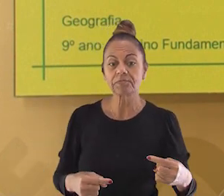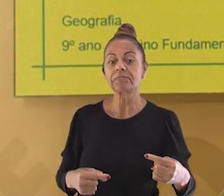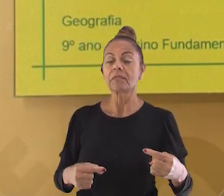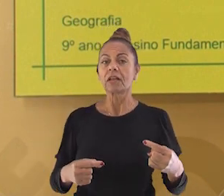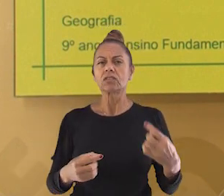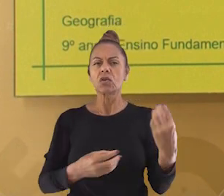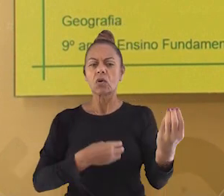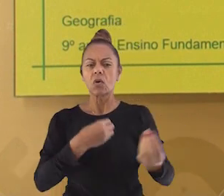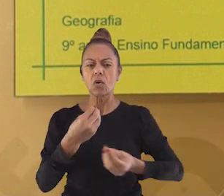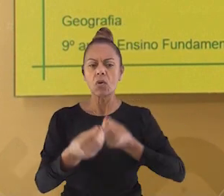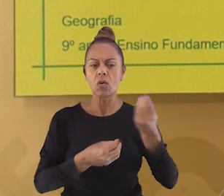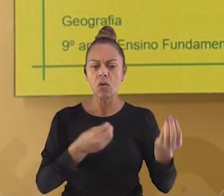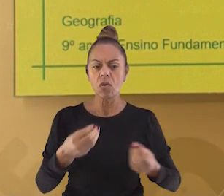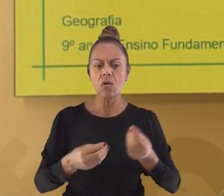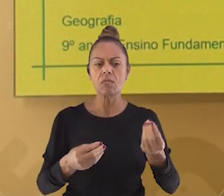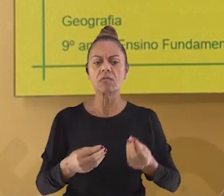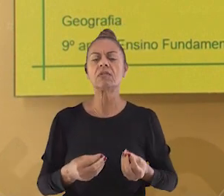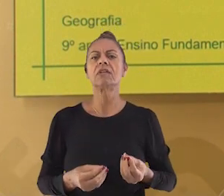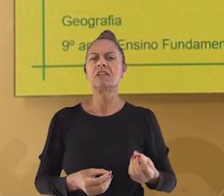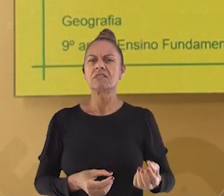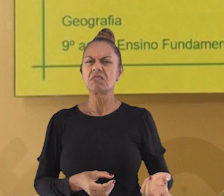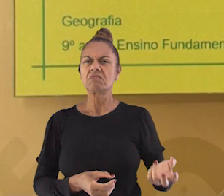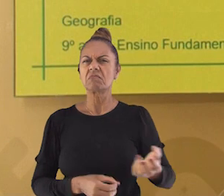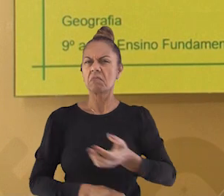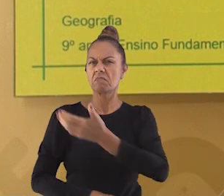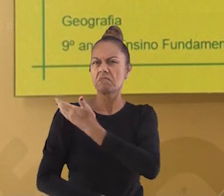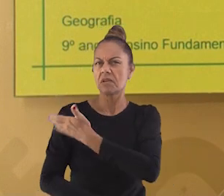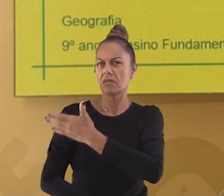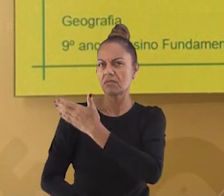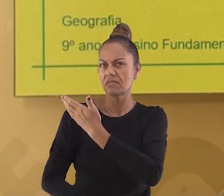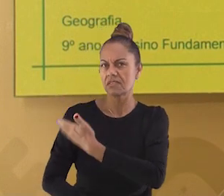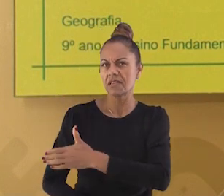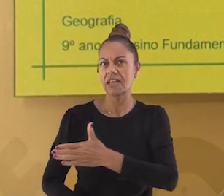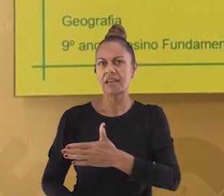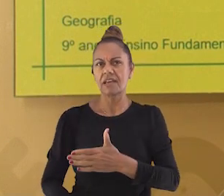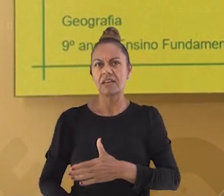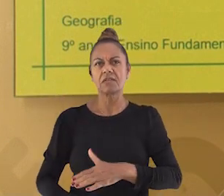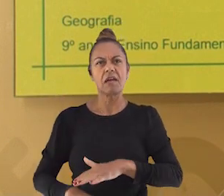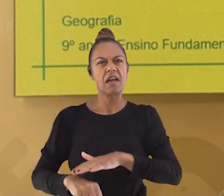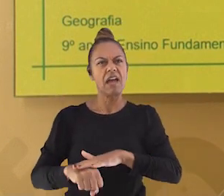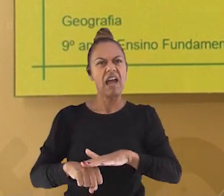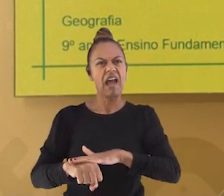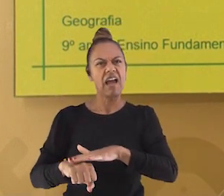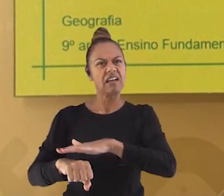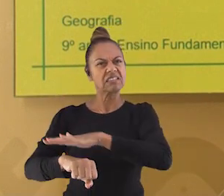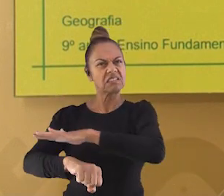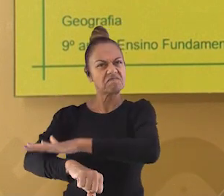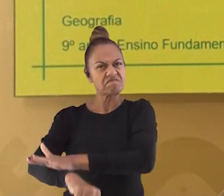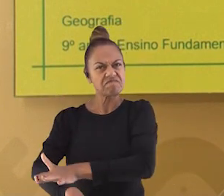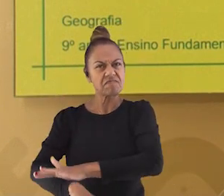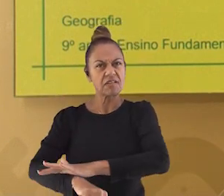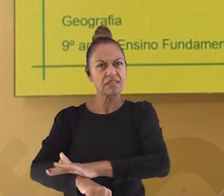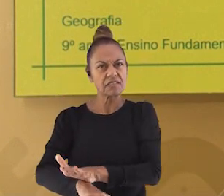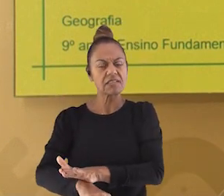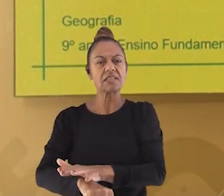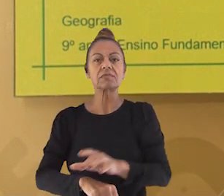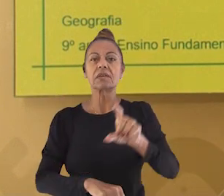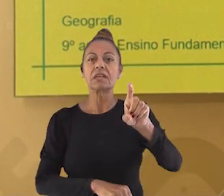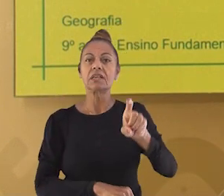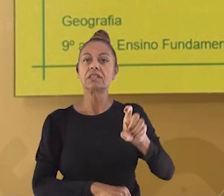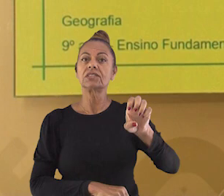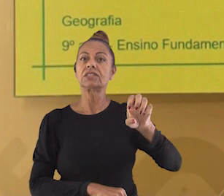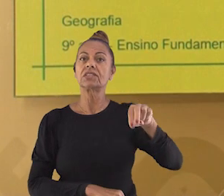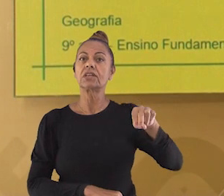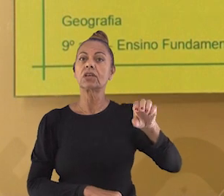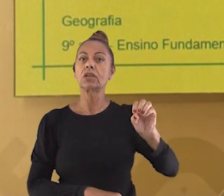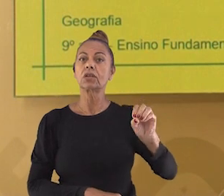diversas formas e práticas de preconceito, racismo e xenofobia. Você já ouviu falar desses termos e sabe